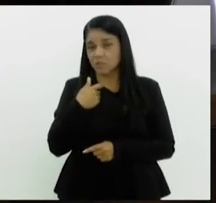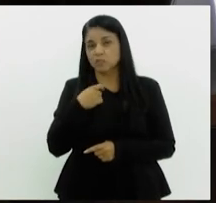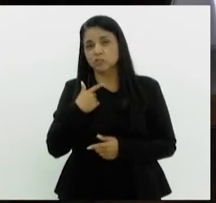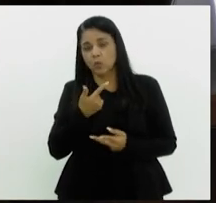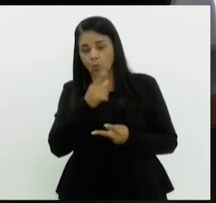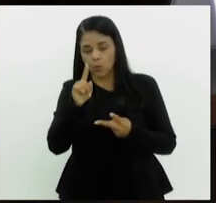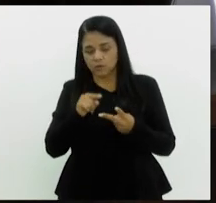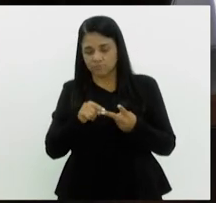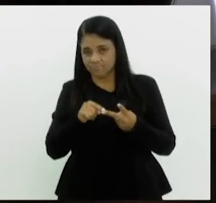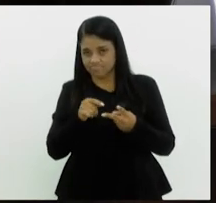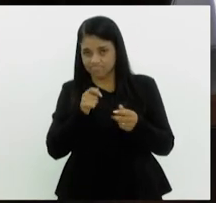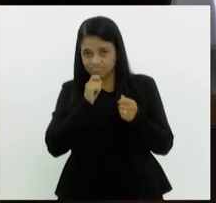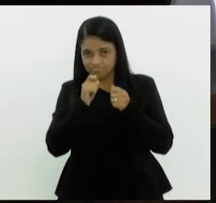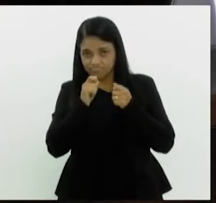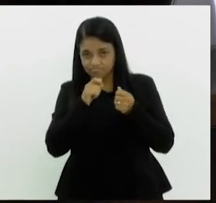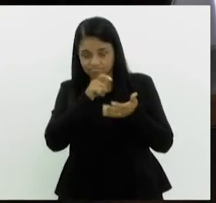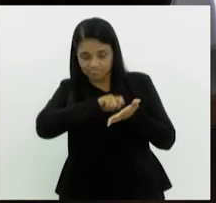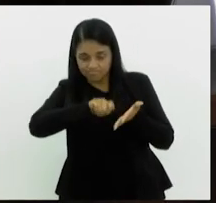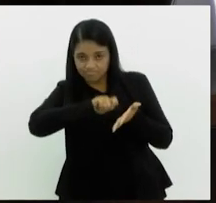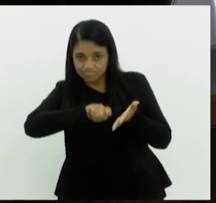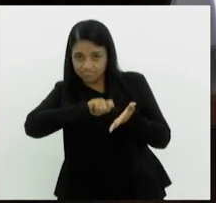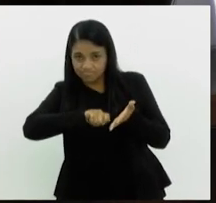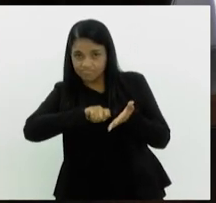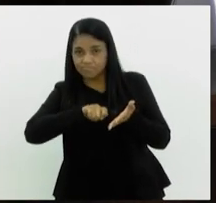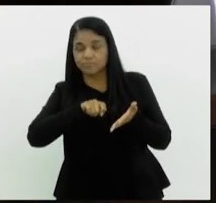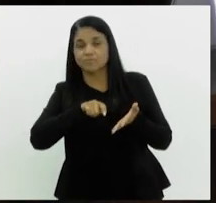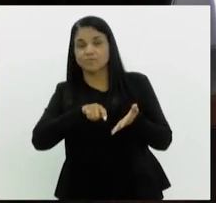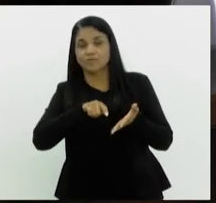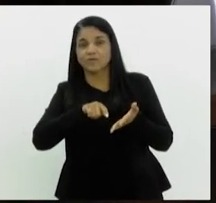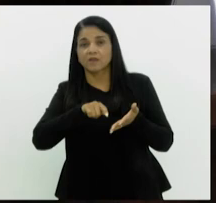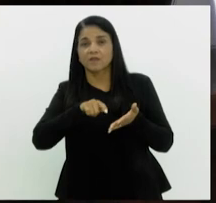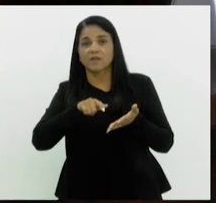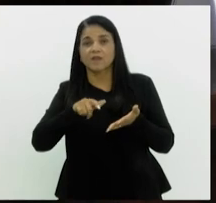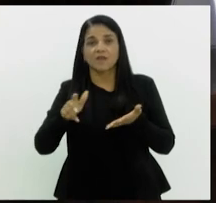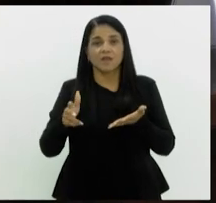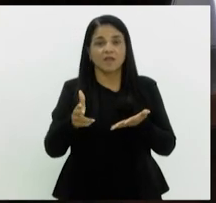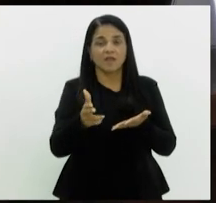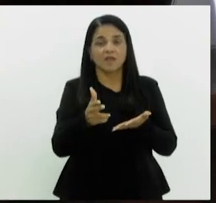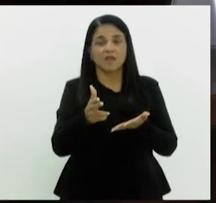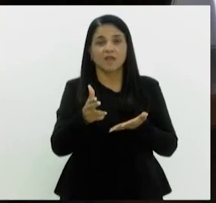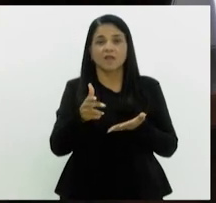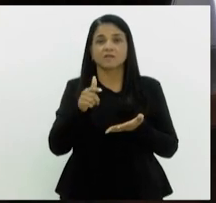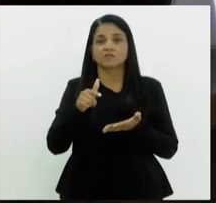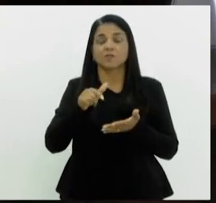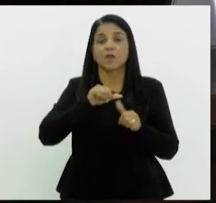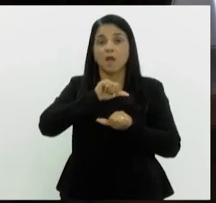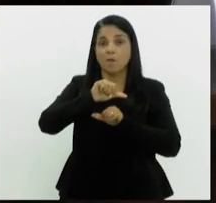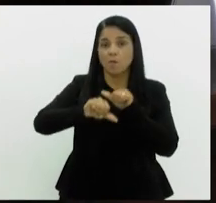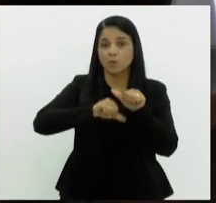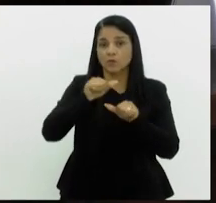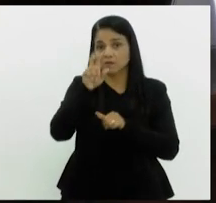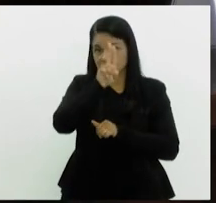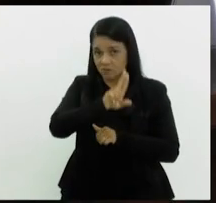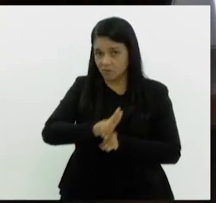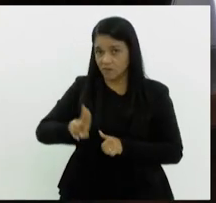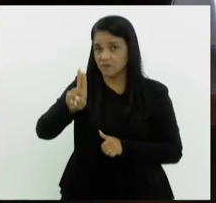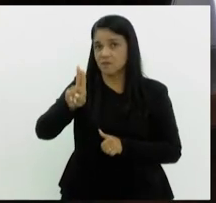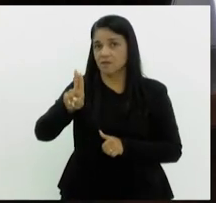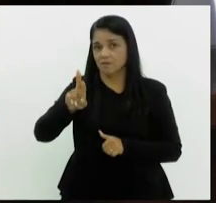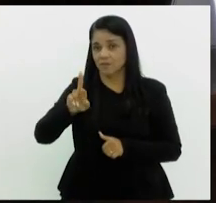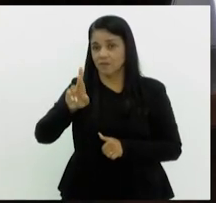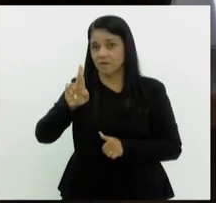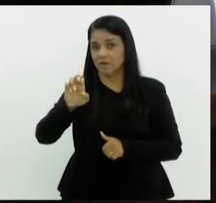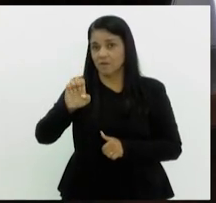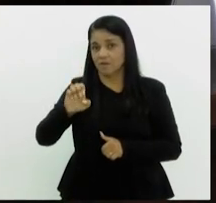reportagem dela que ela fala sobre reforma universitária. Vamos